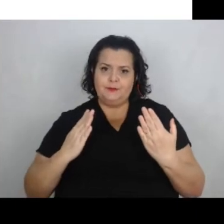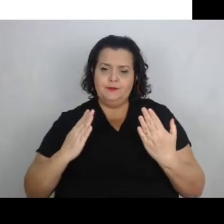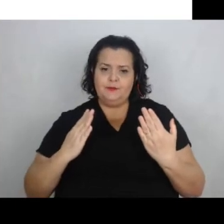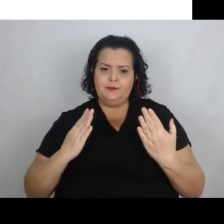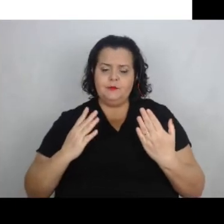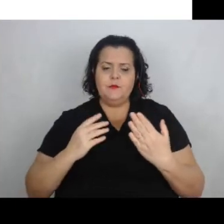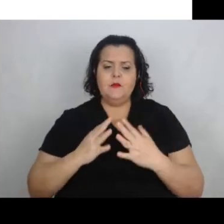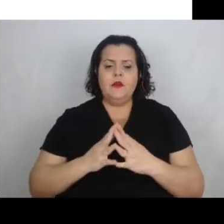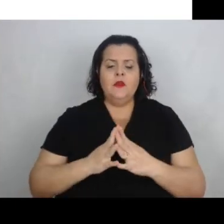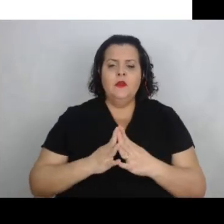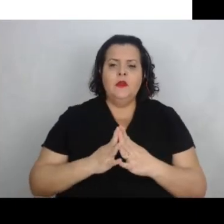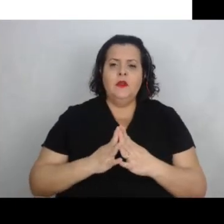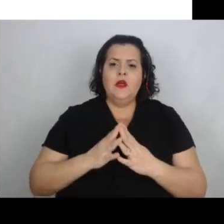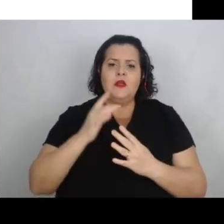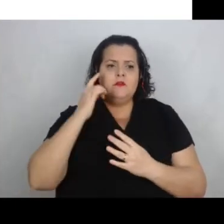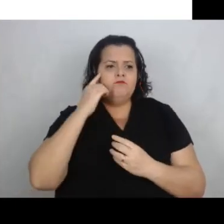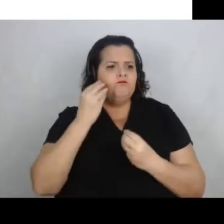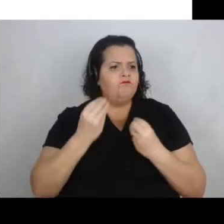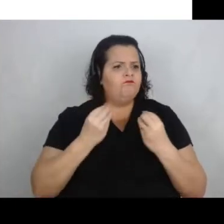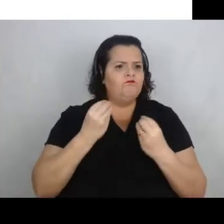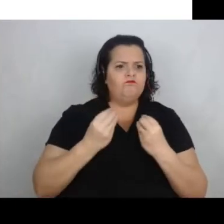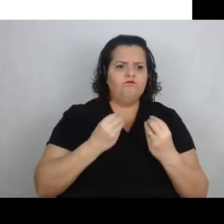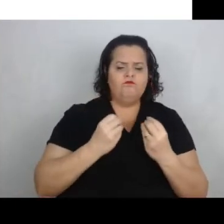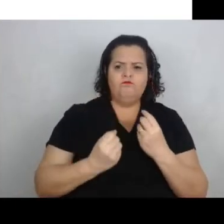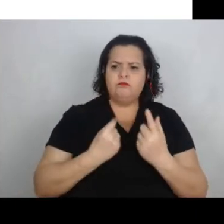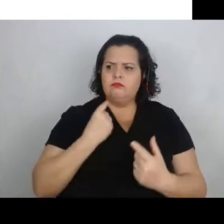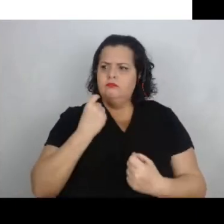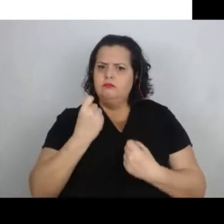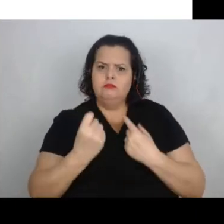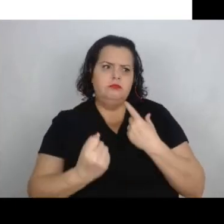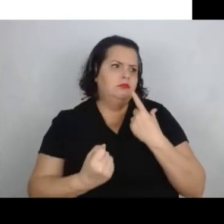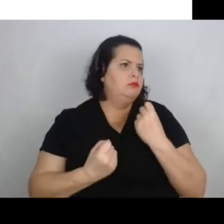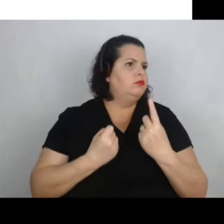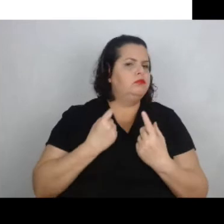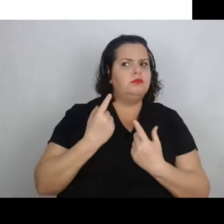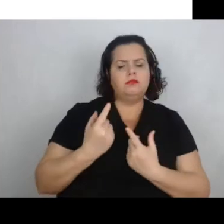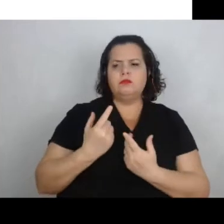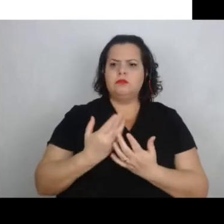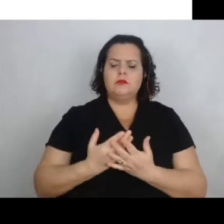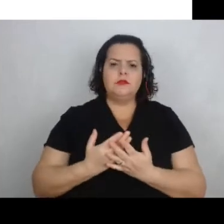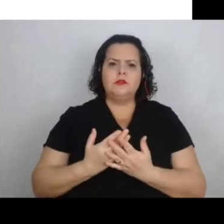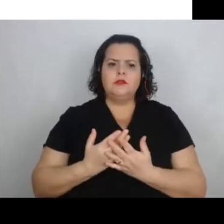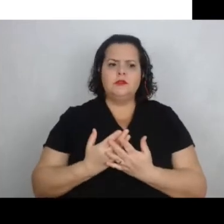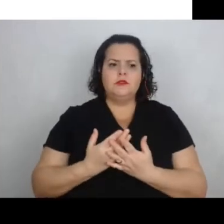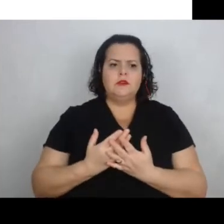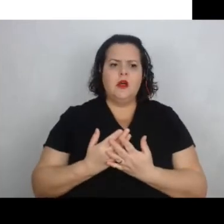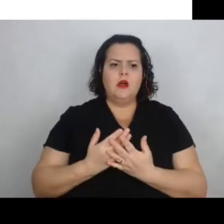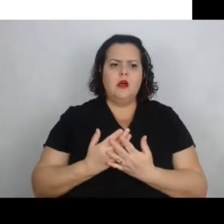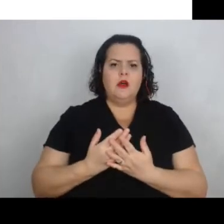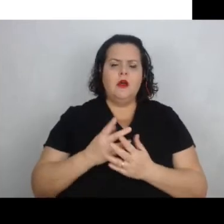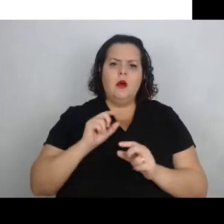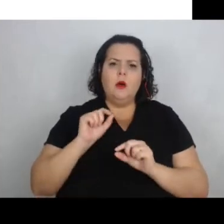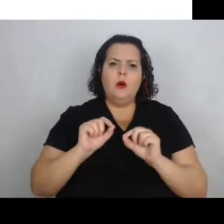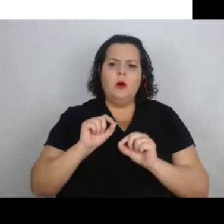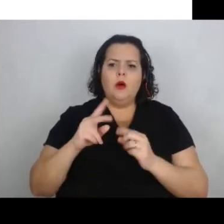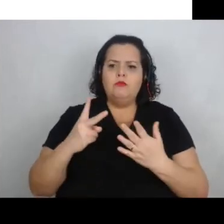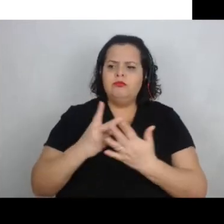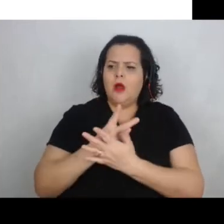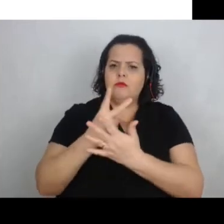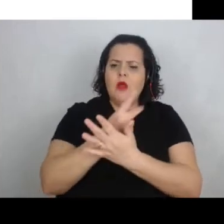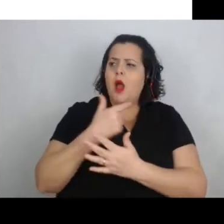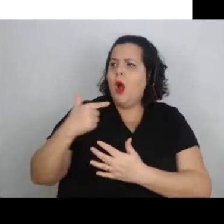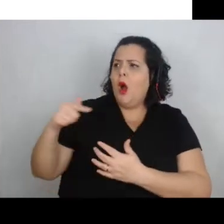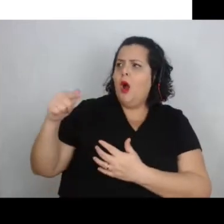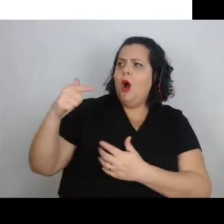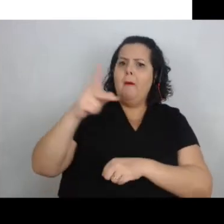parecem não acontecer de uma forma como seria esperado. A gente vê que muitos dos países